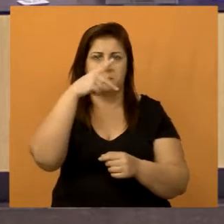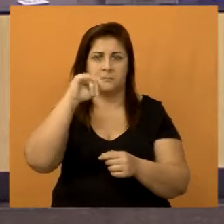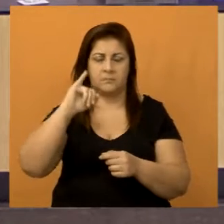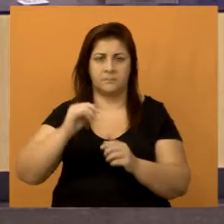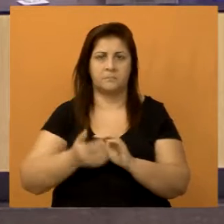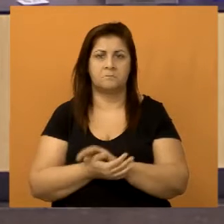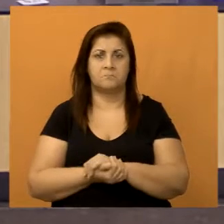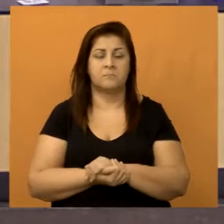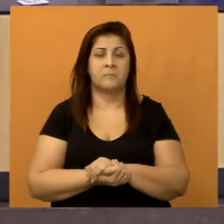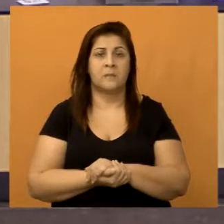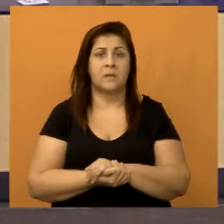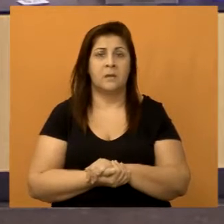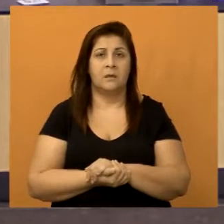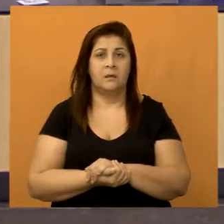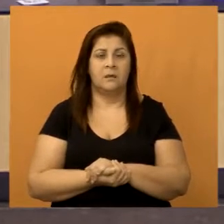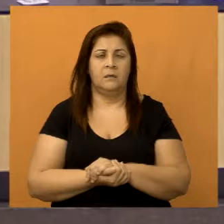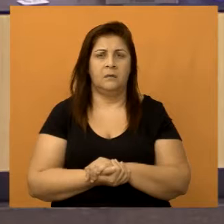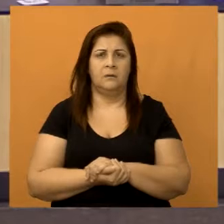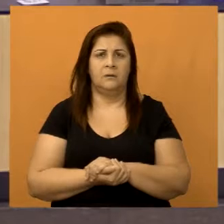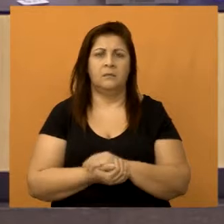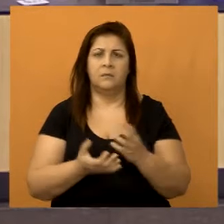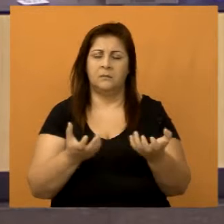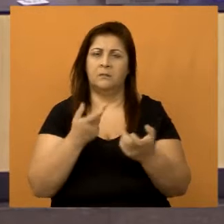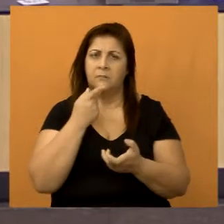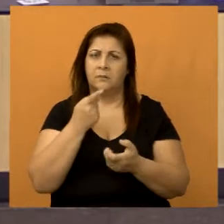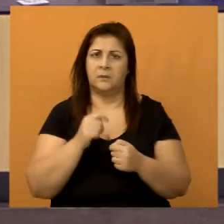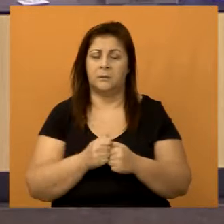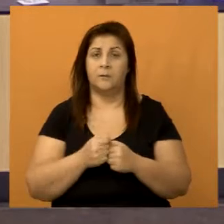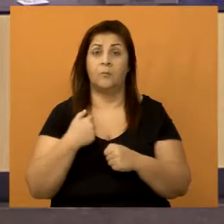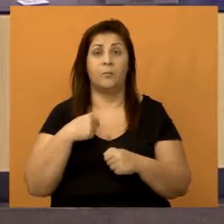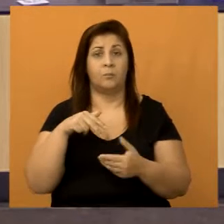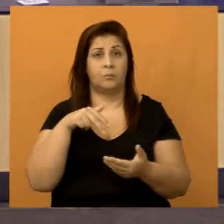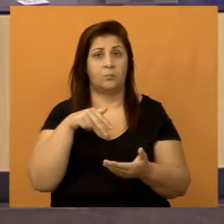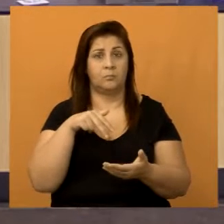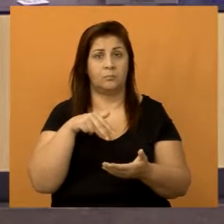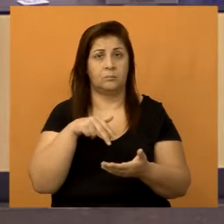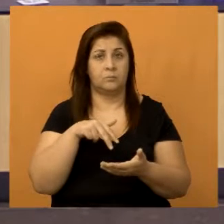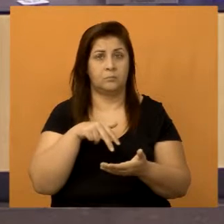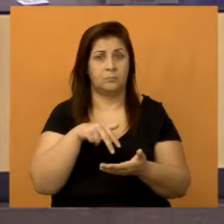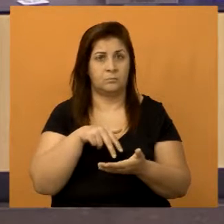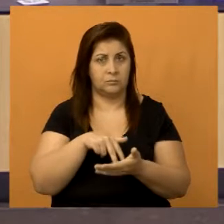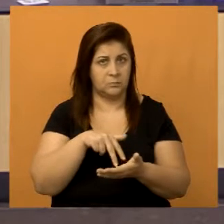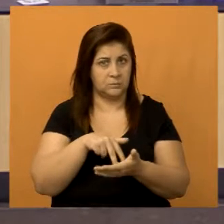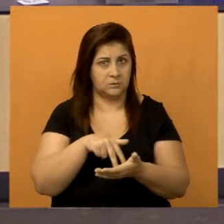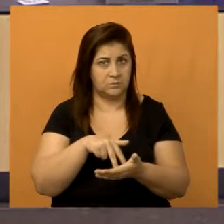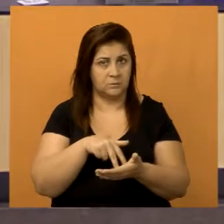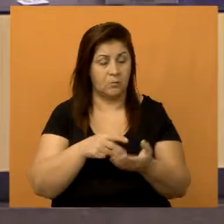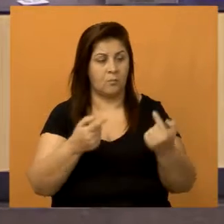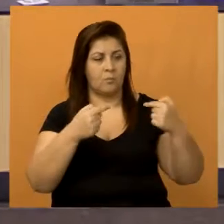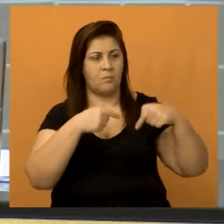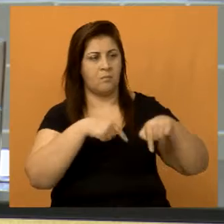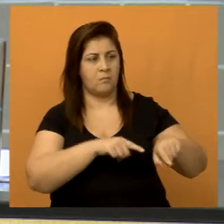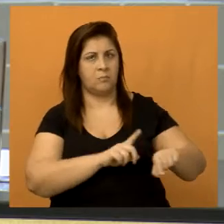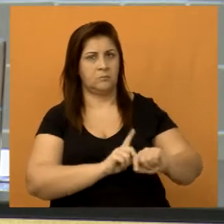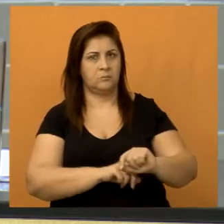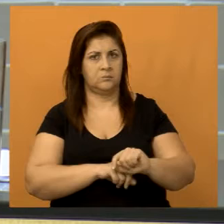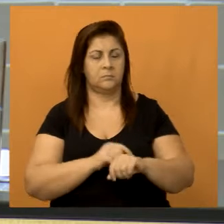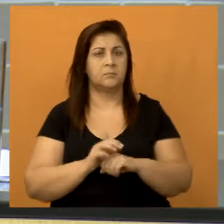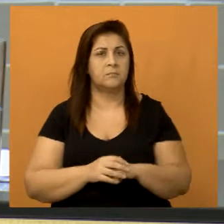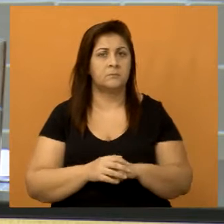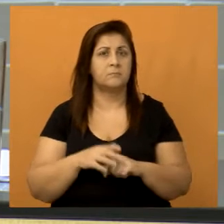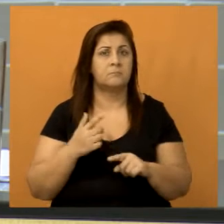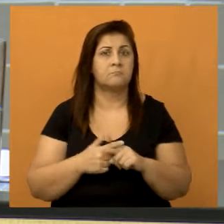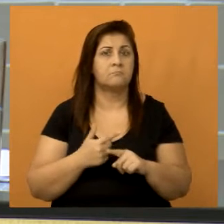membro da mesa, me posicionei contrário à questão do tempo, justamente por não ter